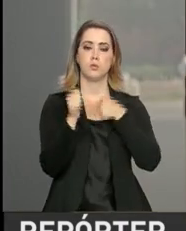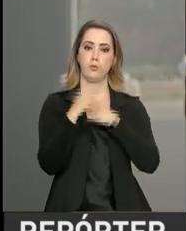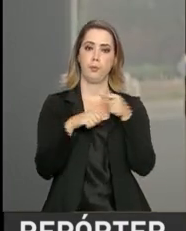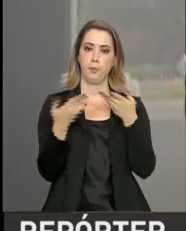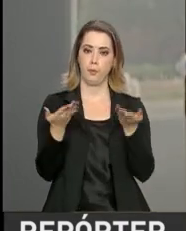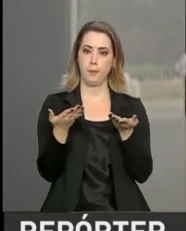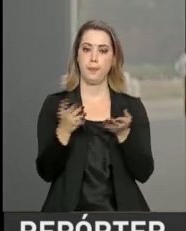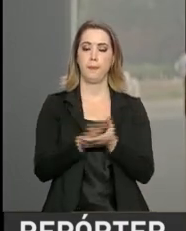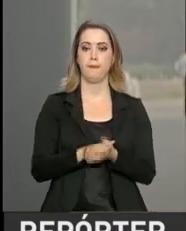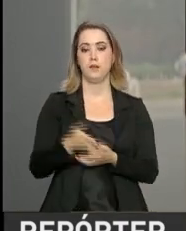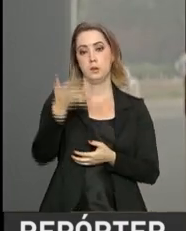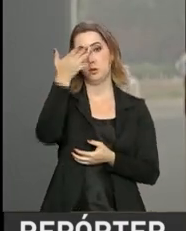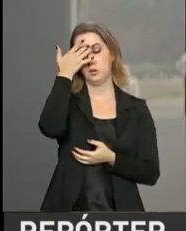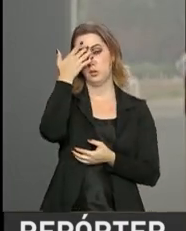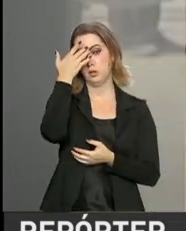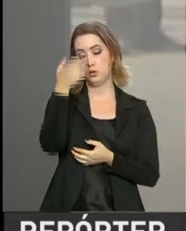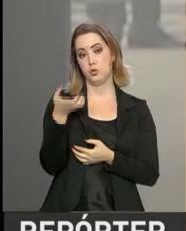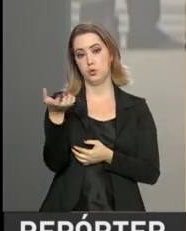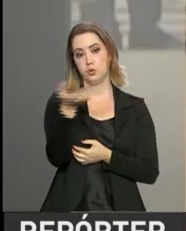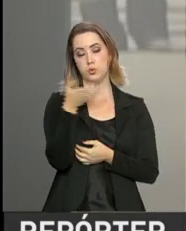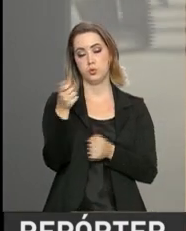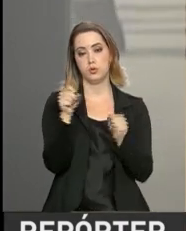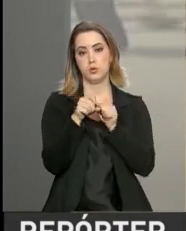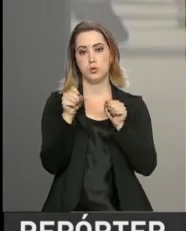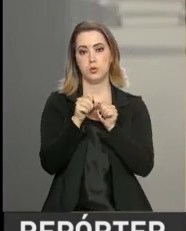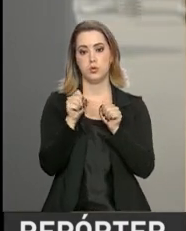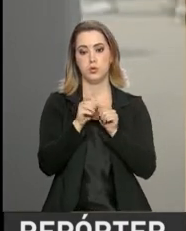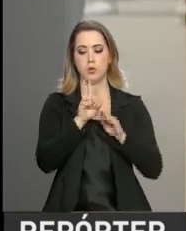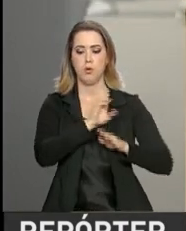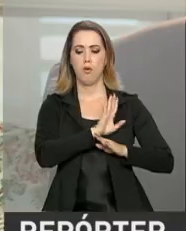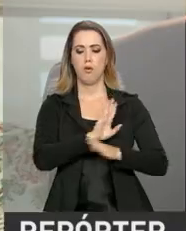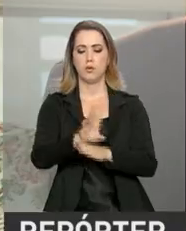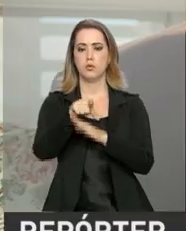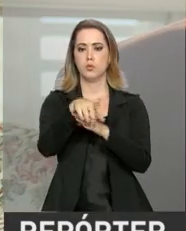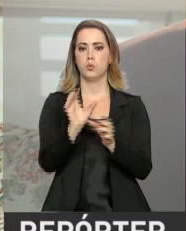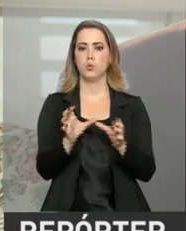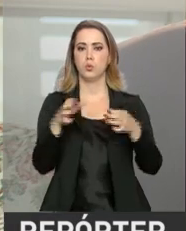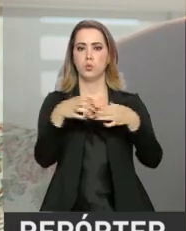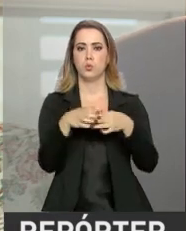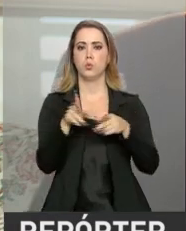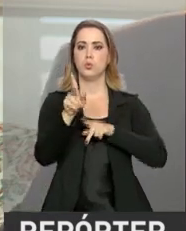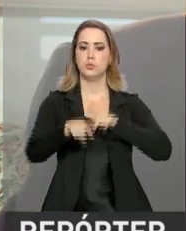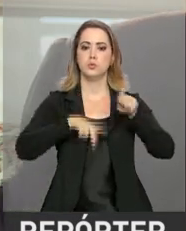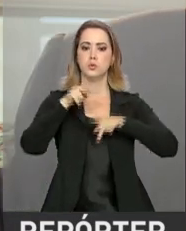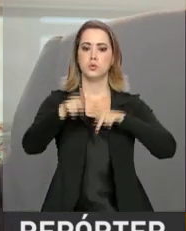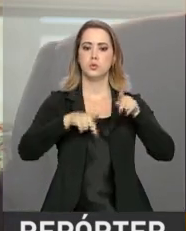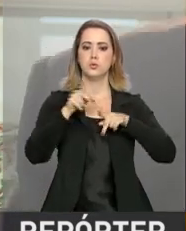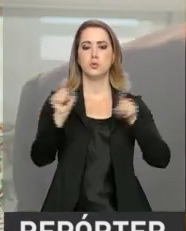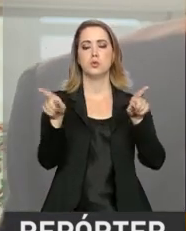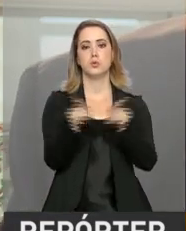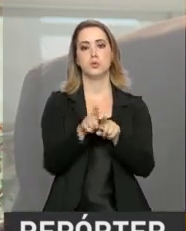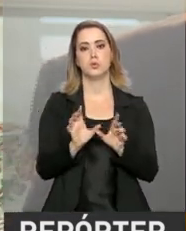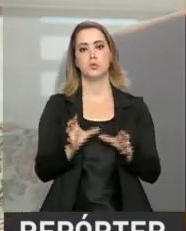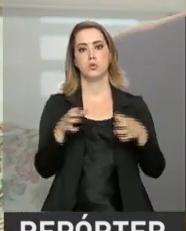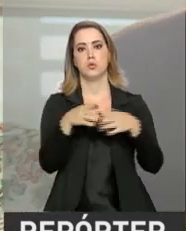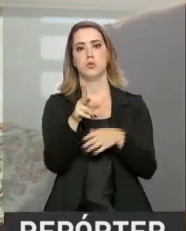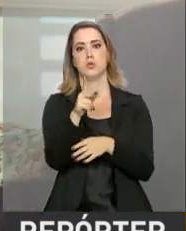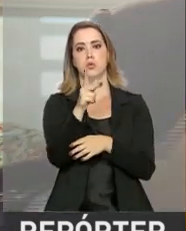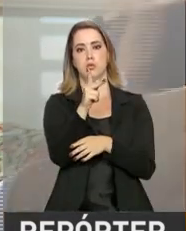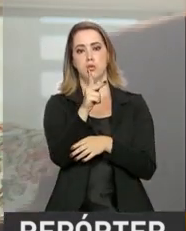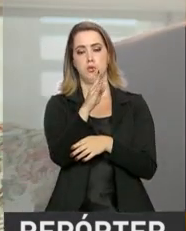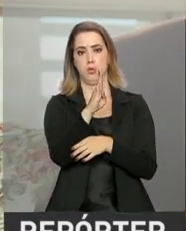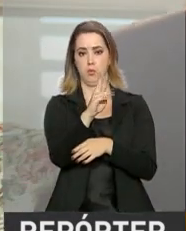a Índia pretende fazer uma cúpula voltada para os povos do BRICS. So basically the idea is to get together